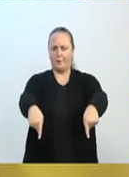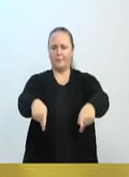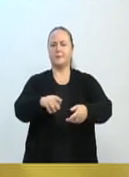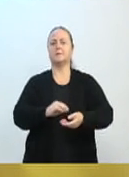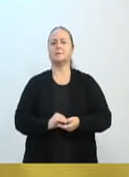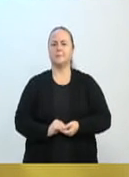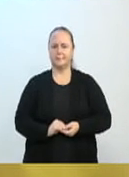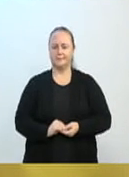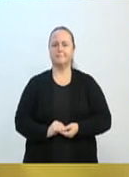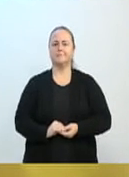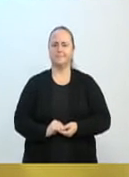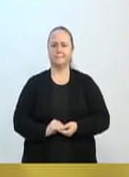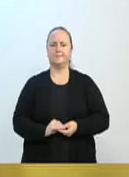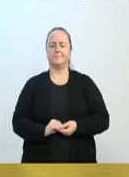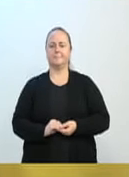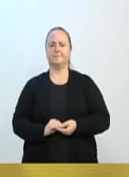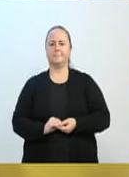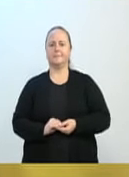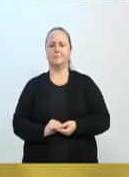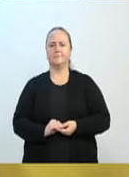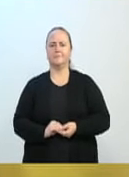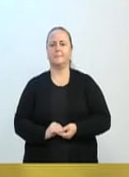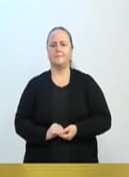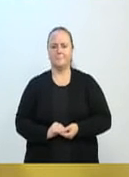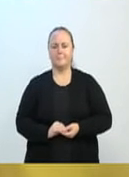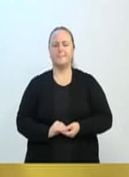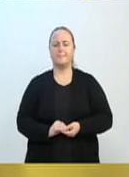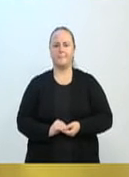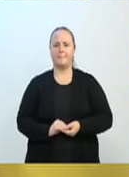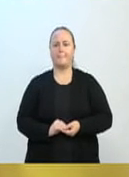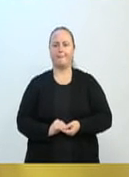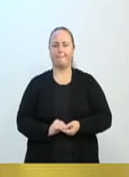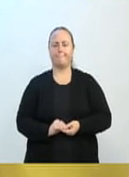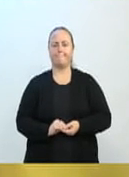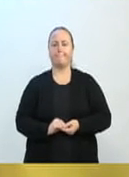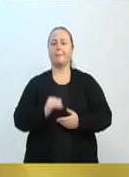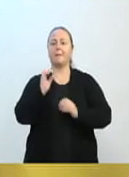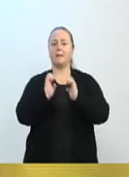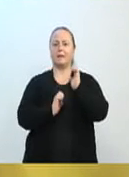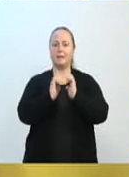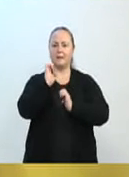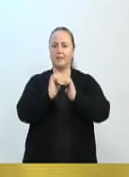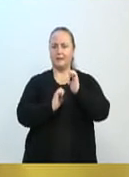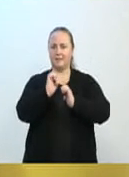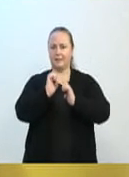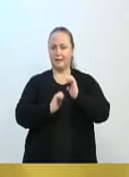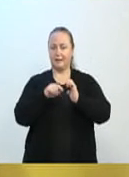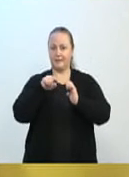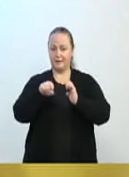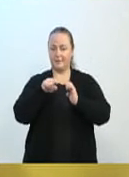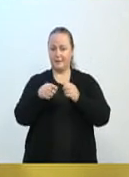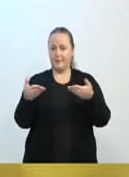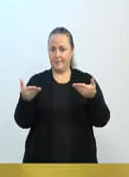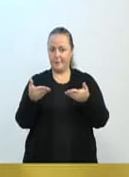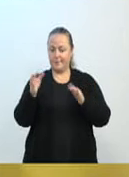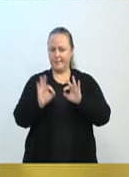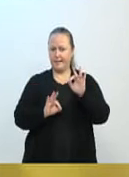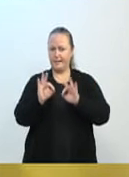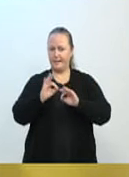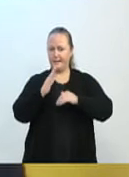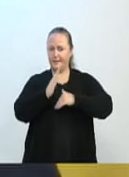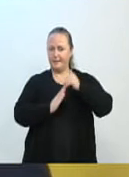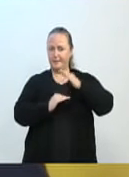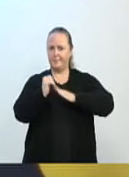ponte salto até do complexo do Badenfurt a empresa que está atualmente fazendo a obra